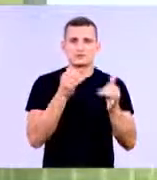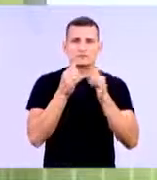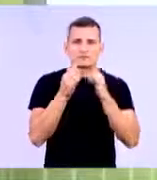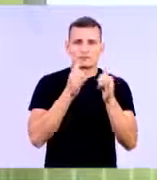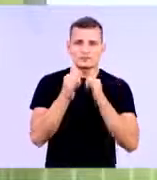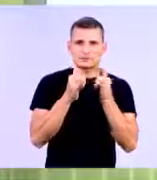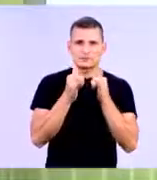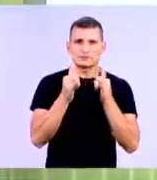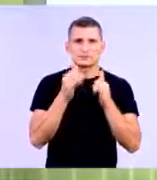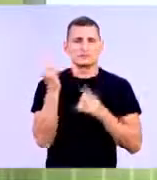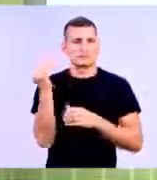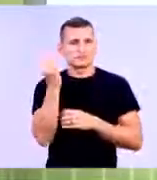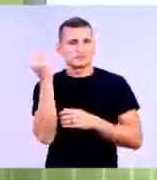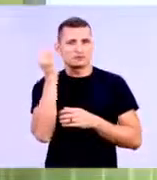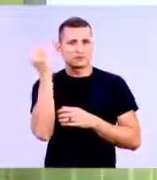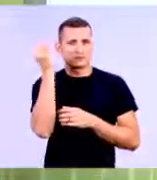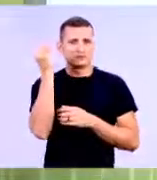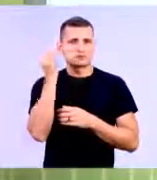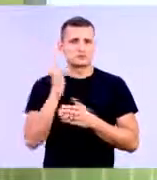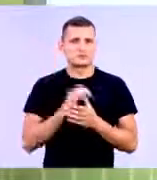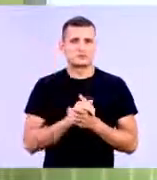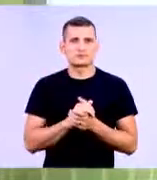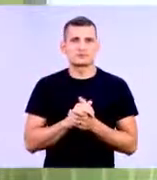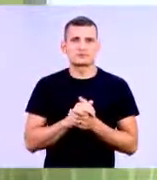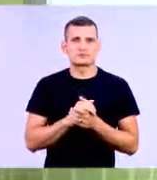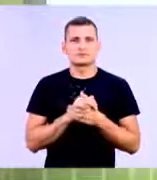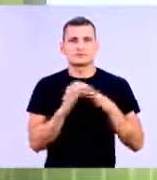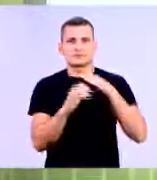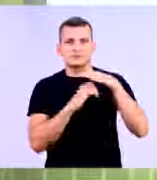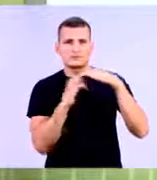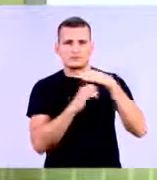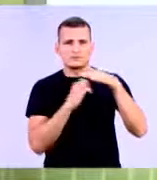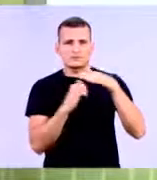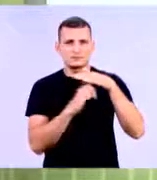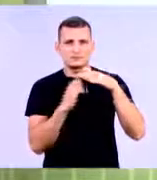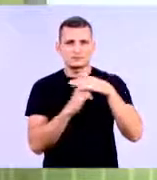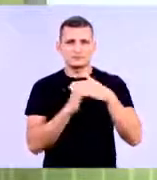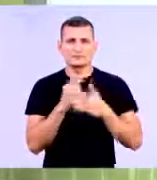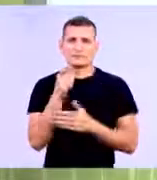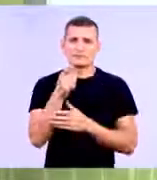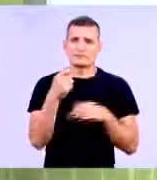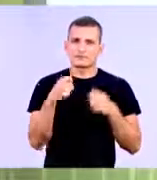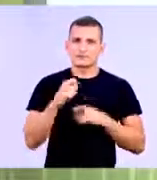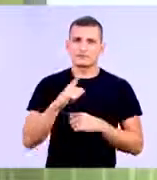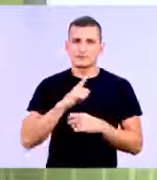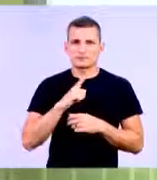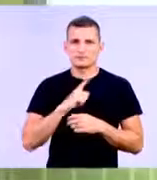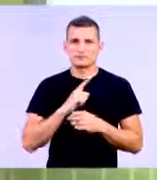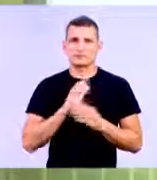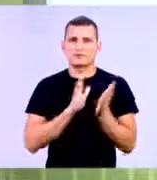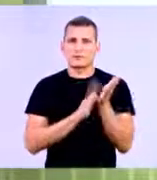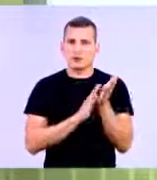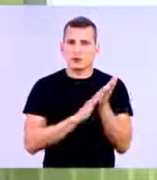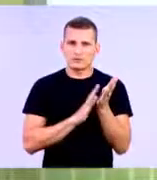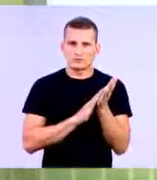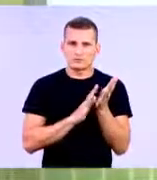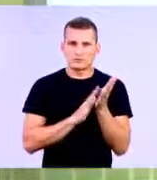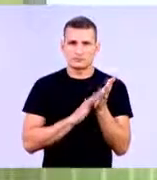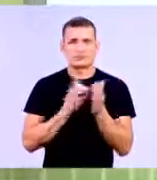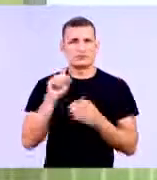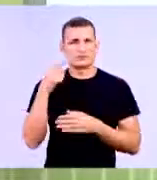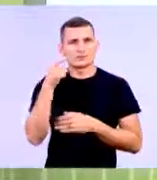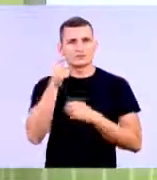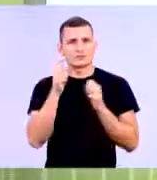informações preciosas sobre o organograma funcional da empresa. E você tem que ter isso em mãos, para que depois você